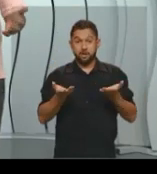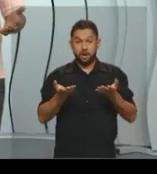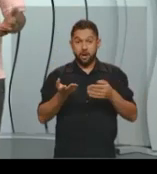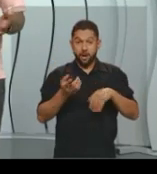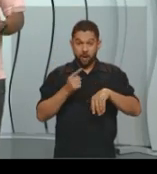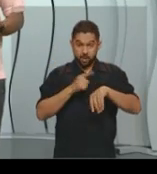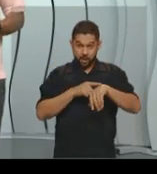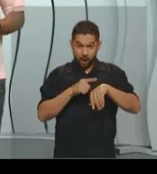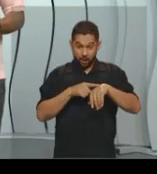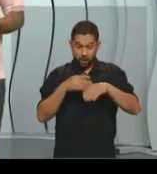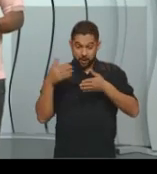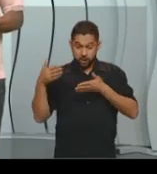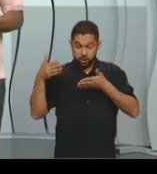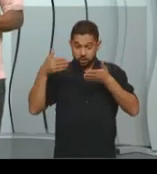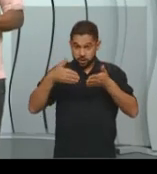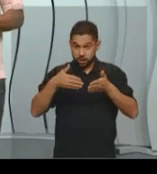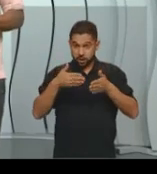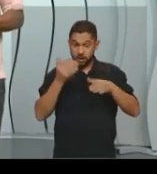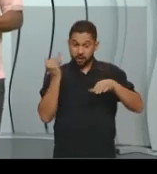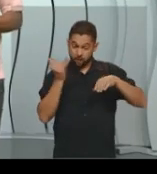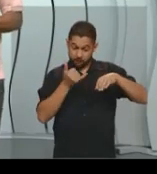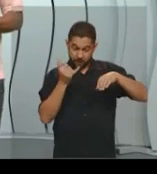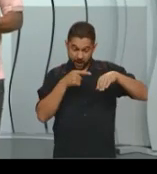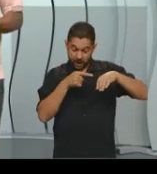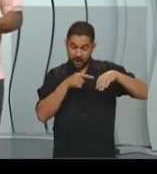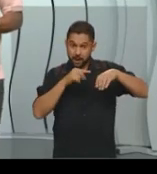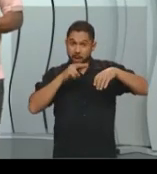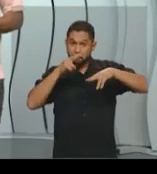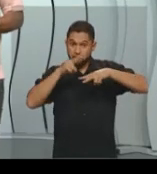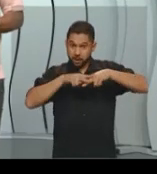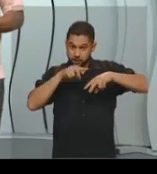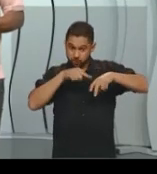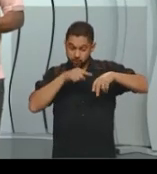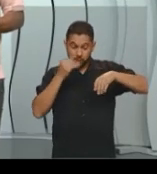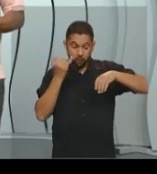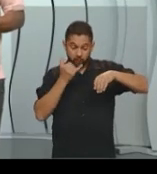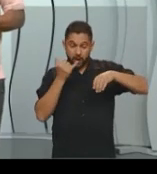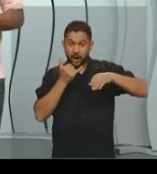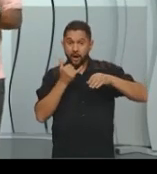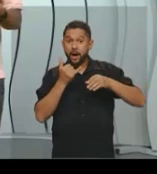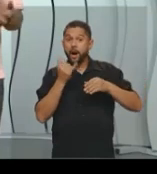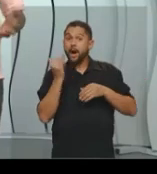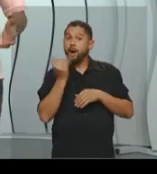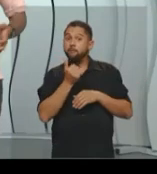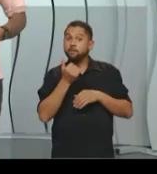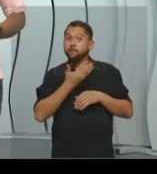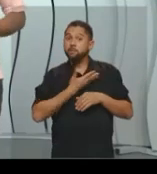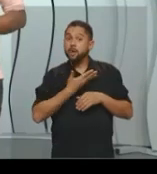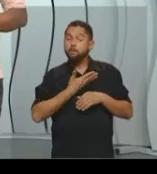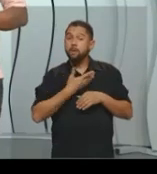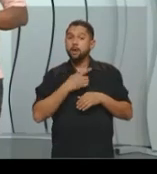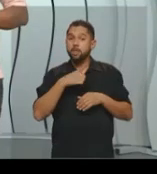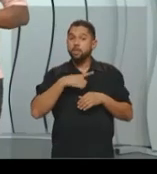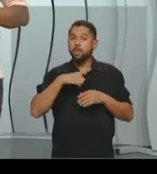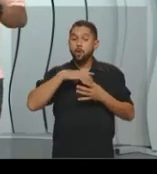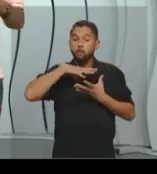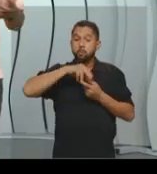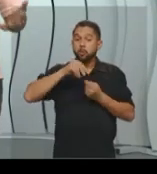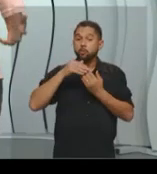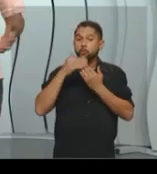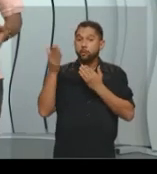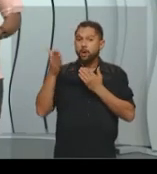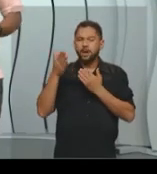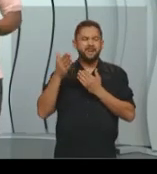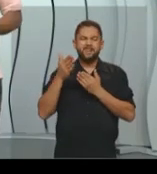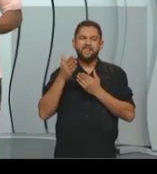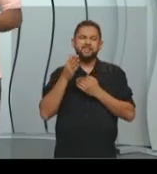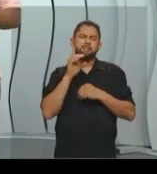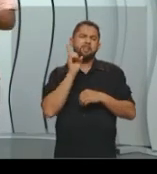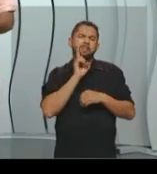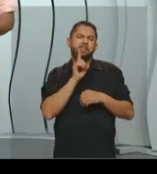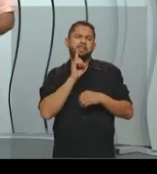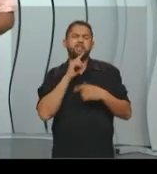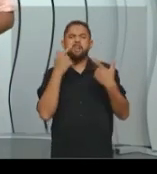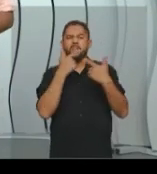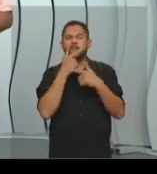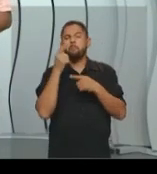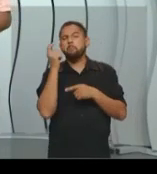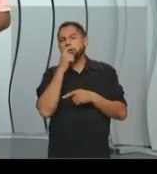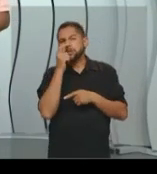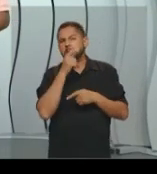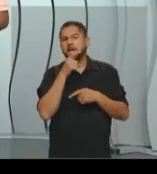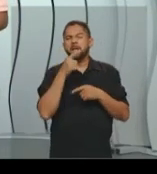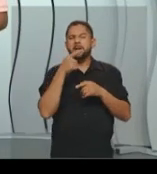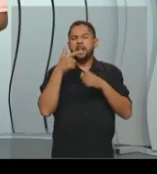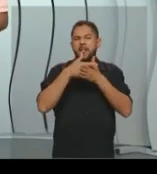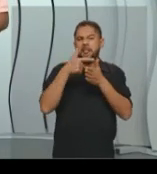diz para os companheiros que existia um mundo lá fora, os companheiros não acreditam nele, começam a ridicularizá-lo e se ele insistisse, ele